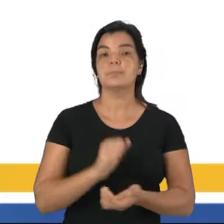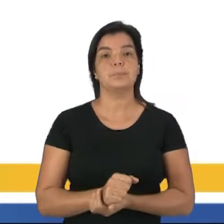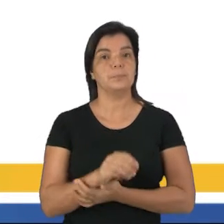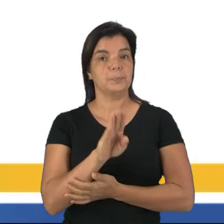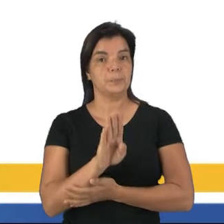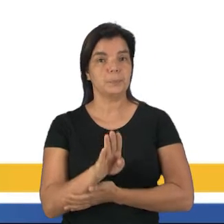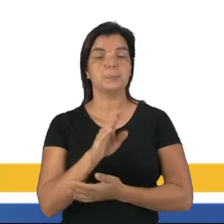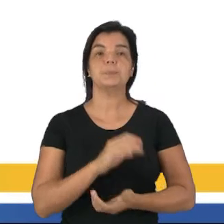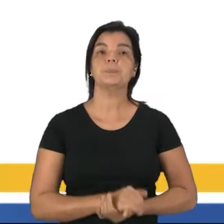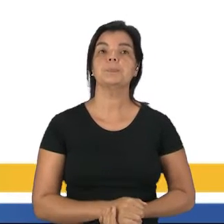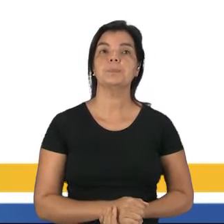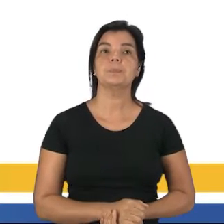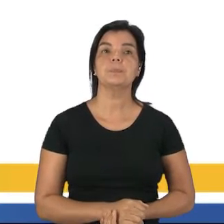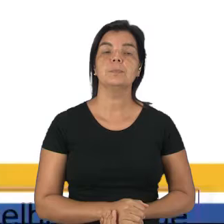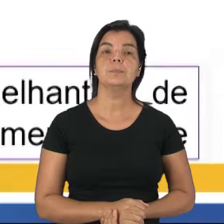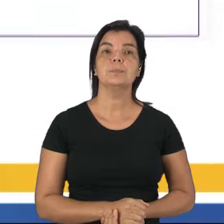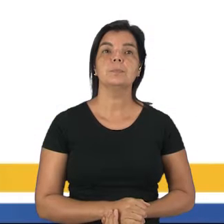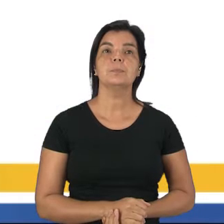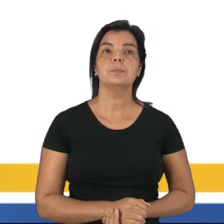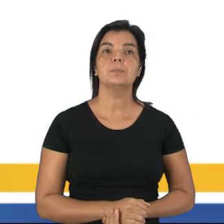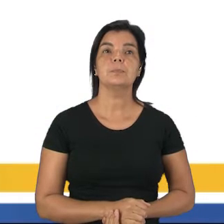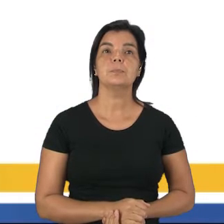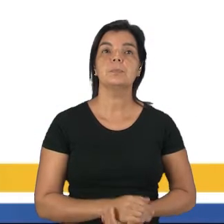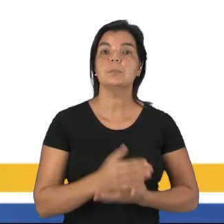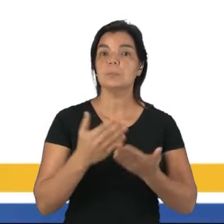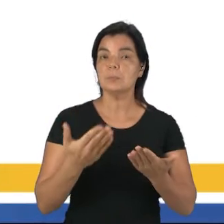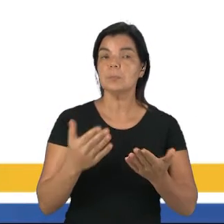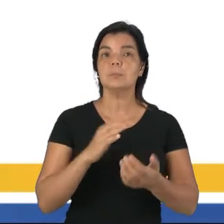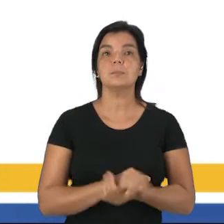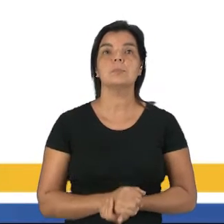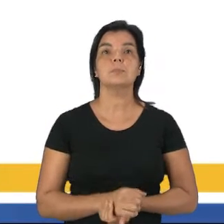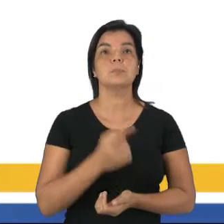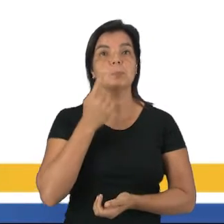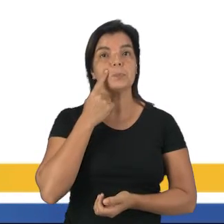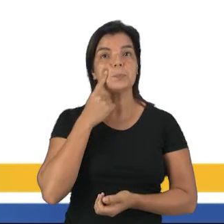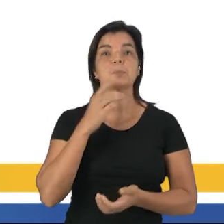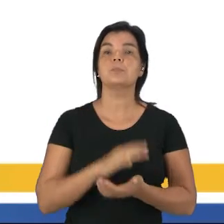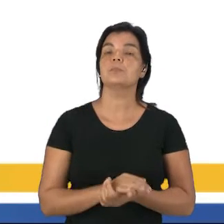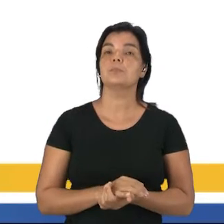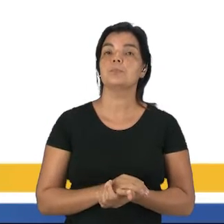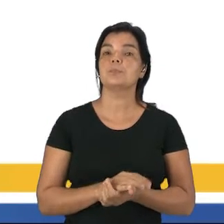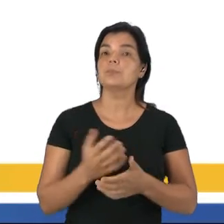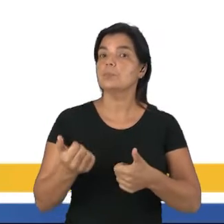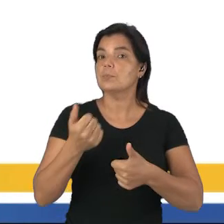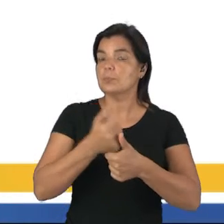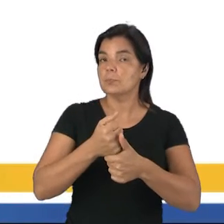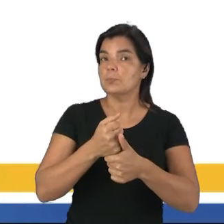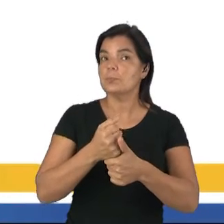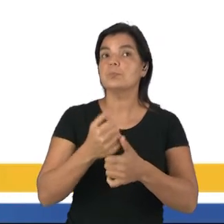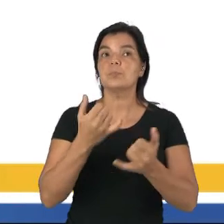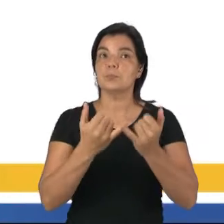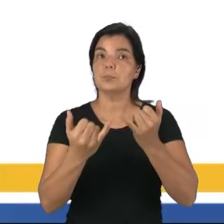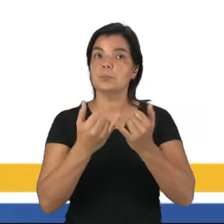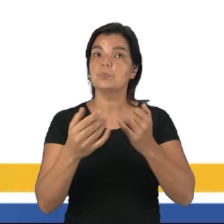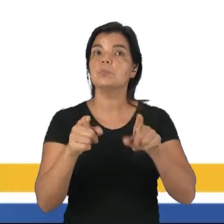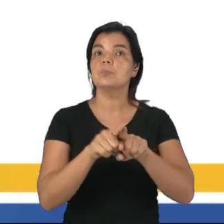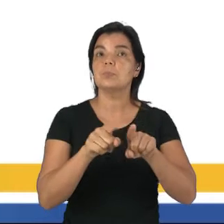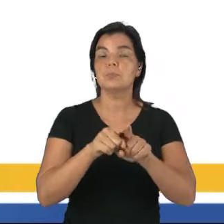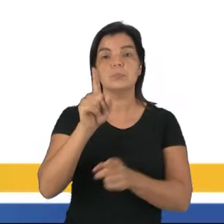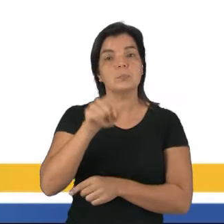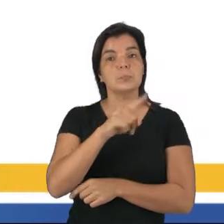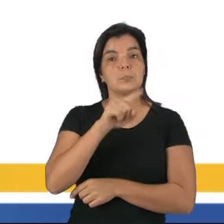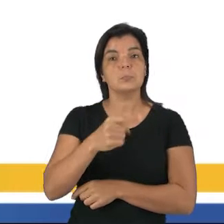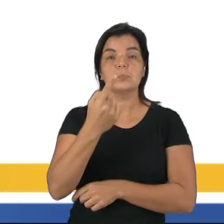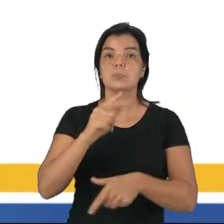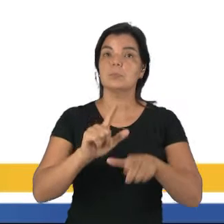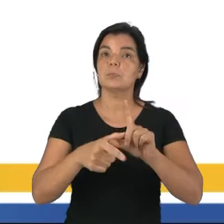b. Vejamos como é que vai ser feito isso, tá ok? Então, nesse caso, vamos procurar adicionar os termos semelhantes, de forma que